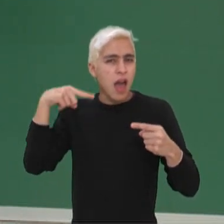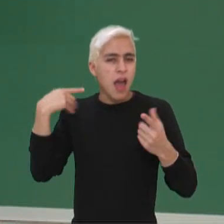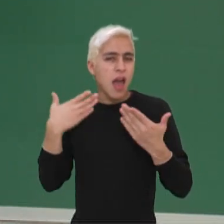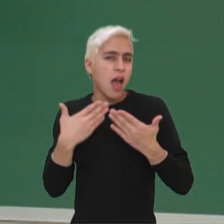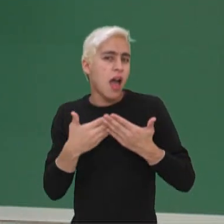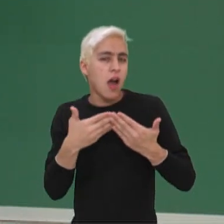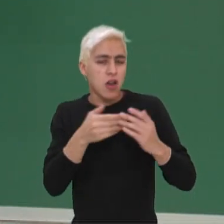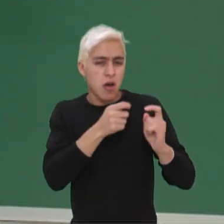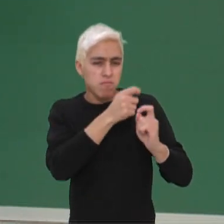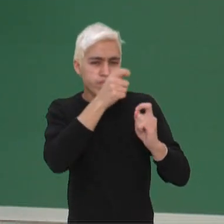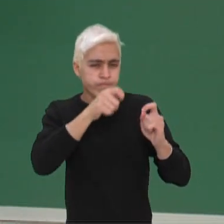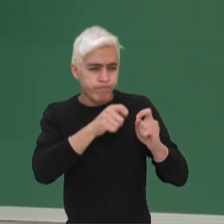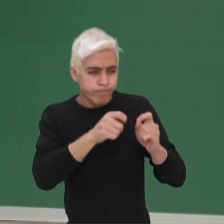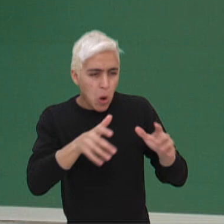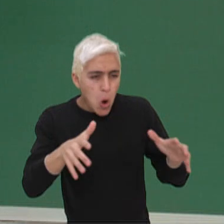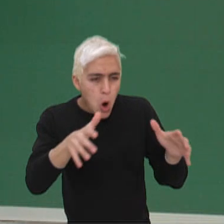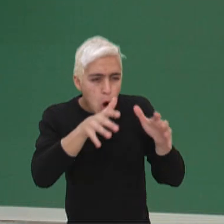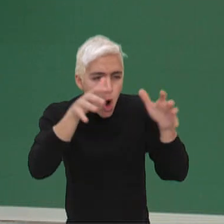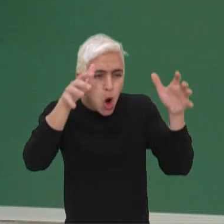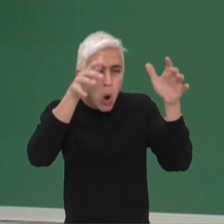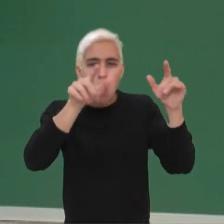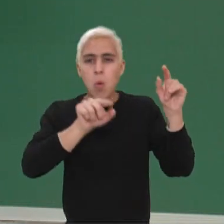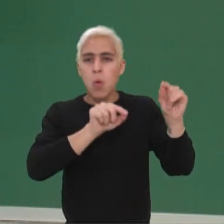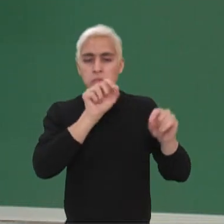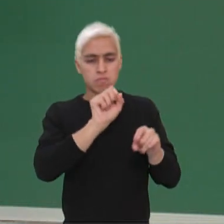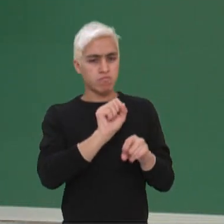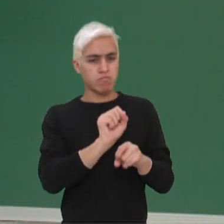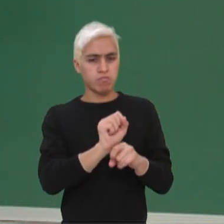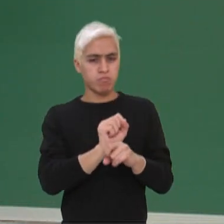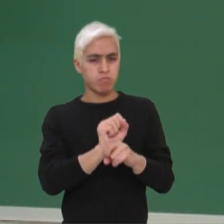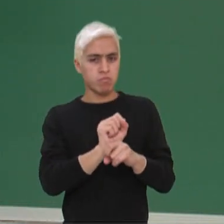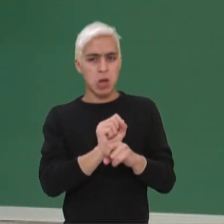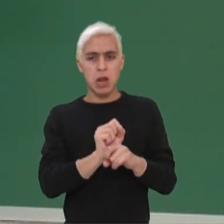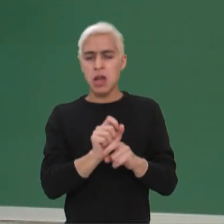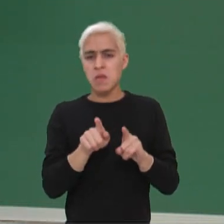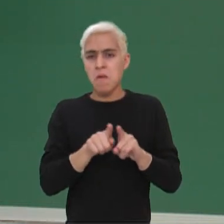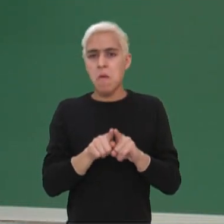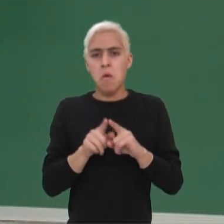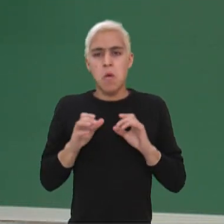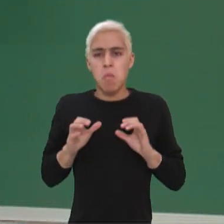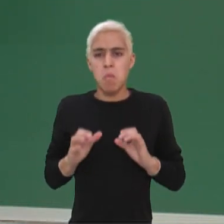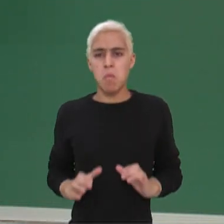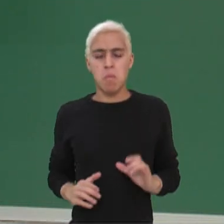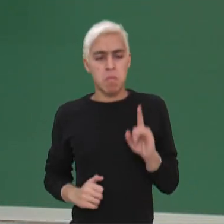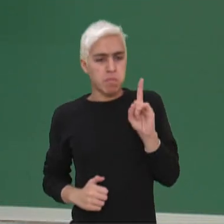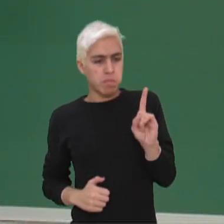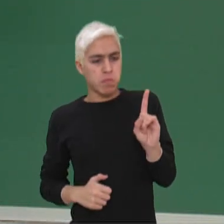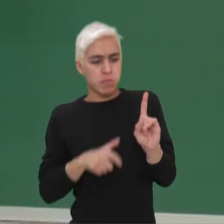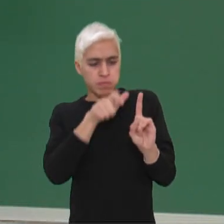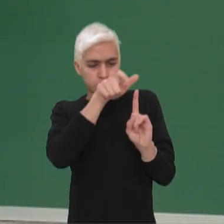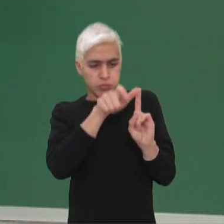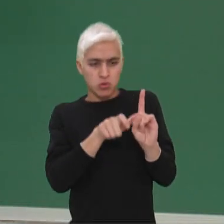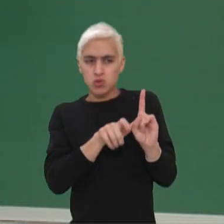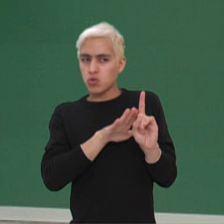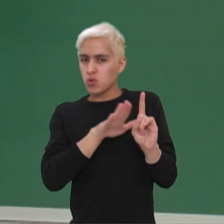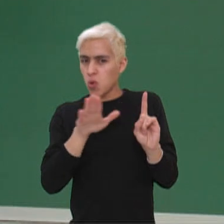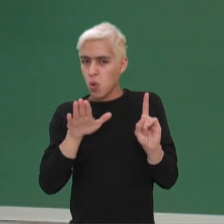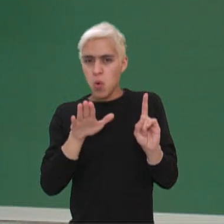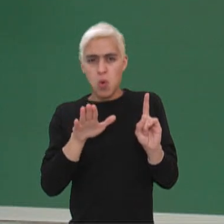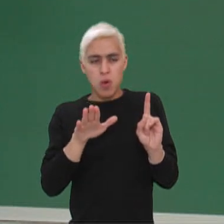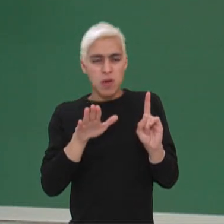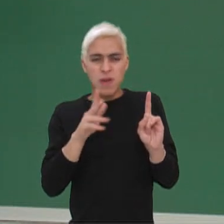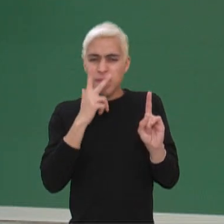passada, vocês têm que lembrar que elas eram estáticas, elas eram paradinhas, vocês tinham couros e core, couros